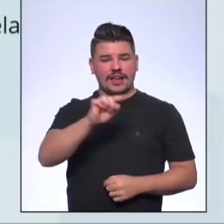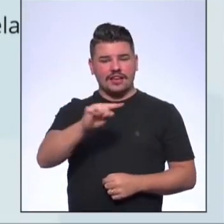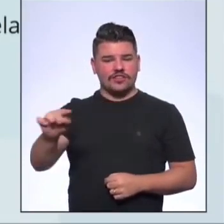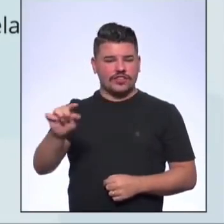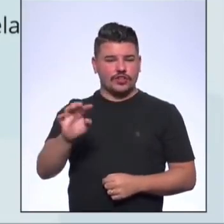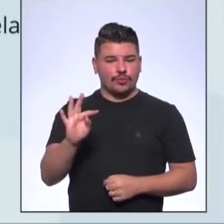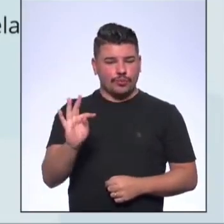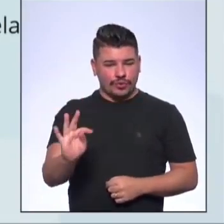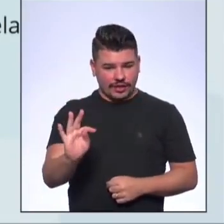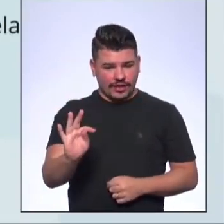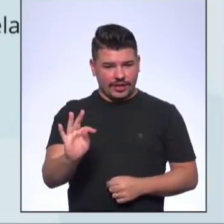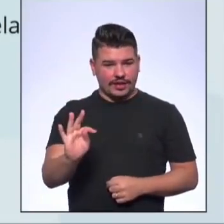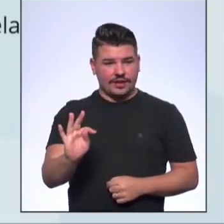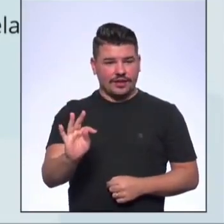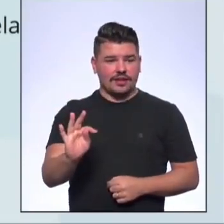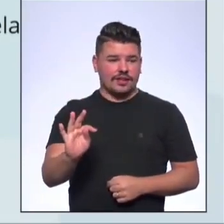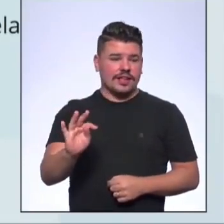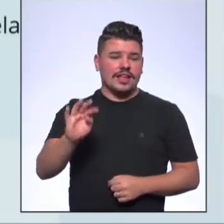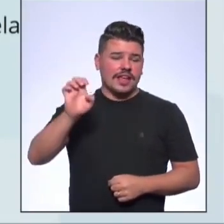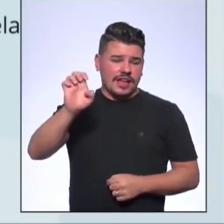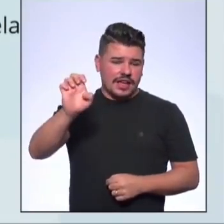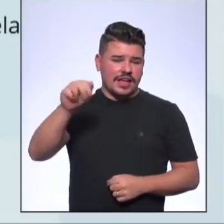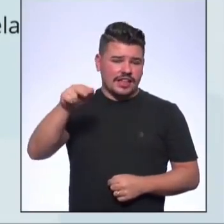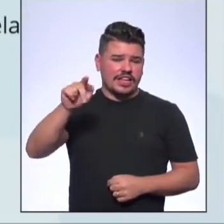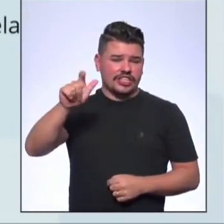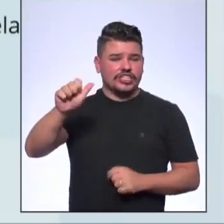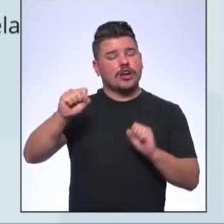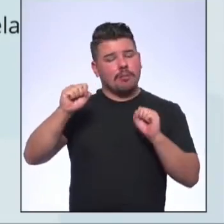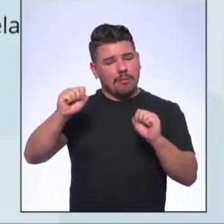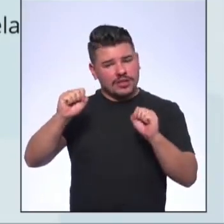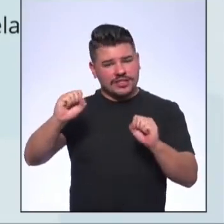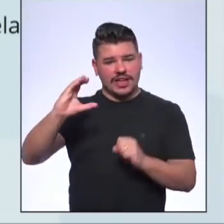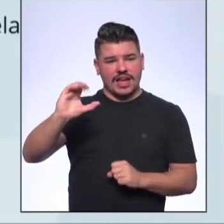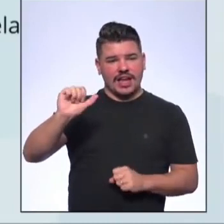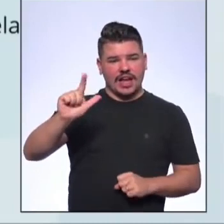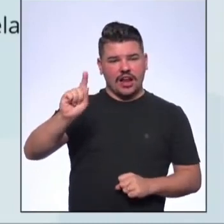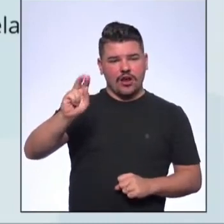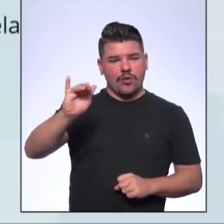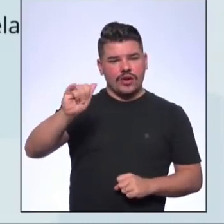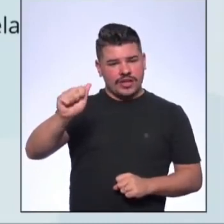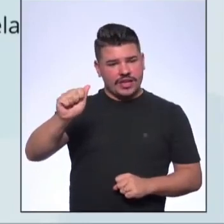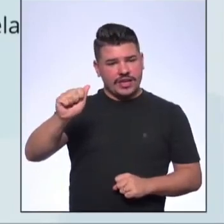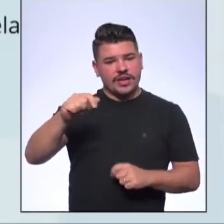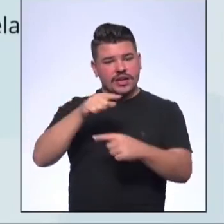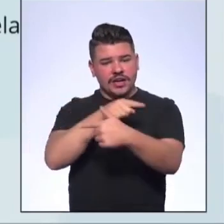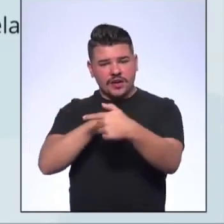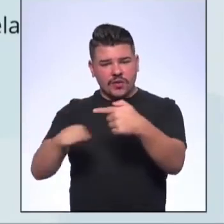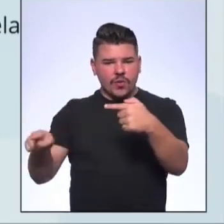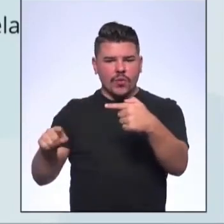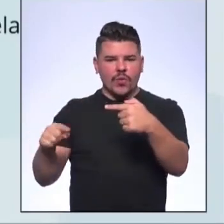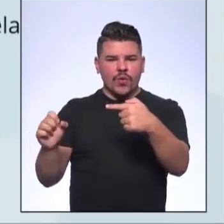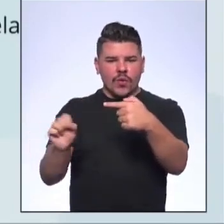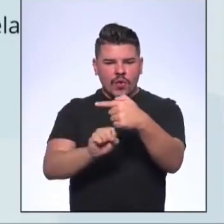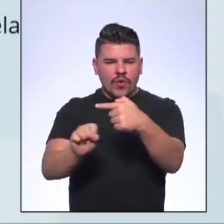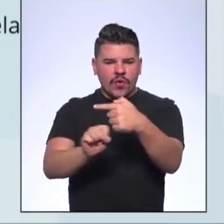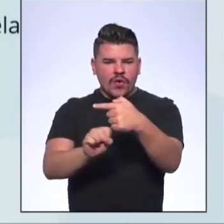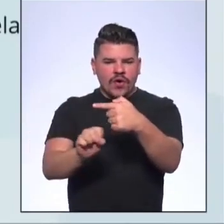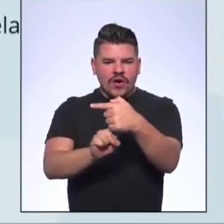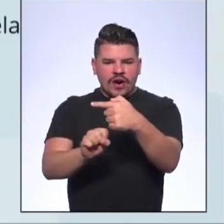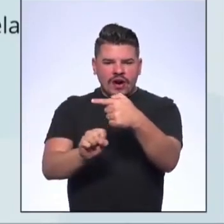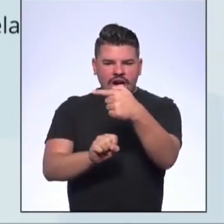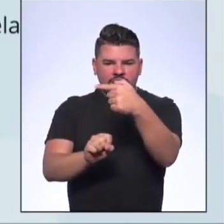energia pode ser em calorias, tá? Ou caloria, né? Por segundo. Aí cal por S, tá? Caloria por